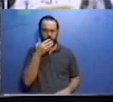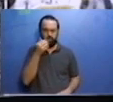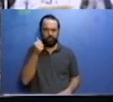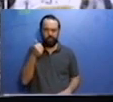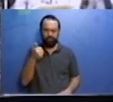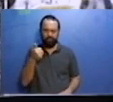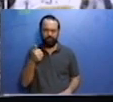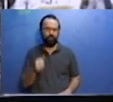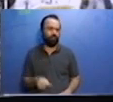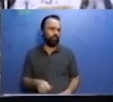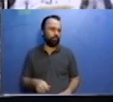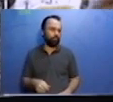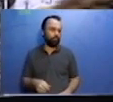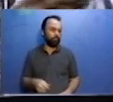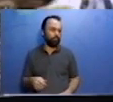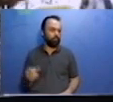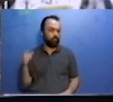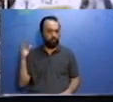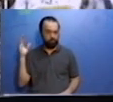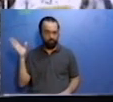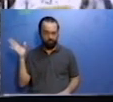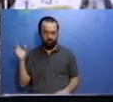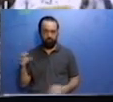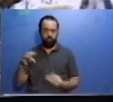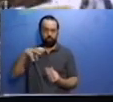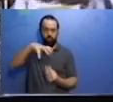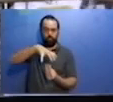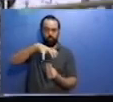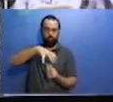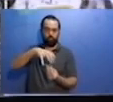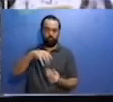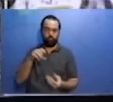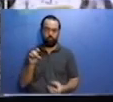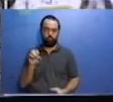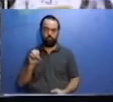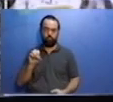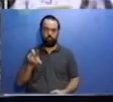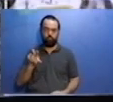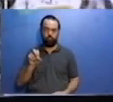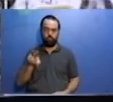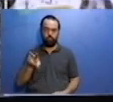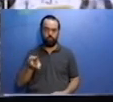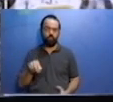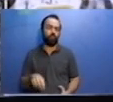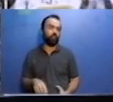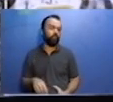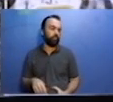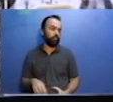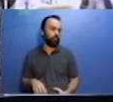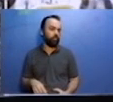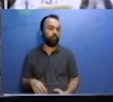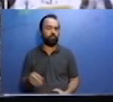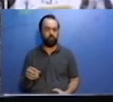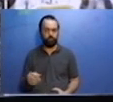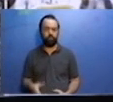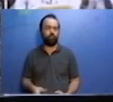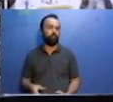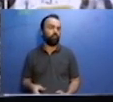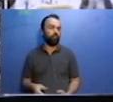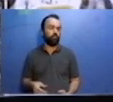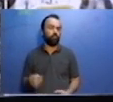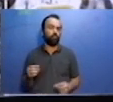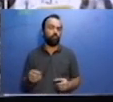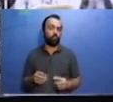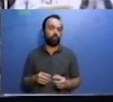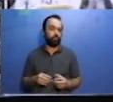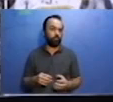queijo. Aqui nós temos um cogumelo tóxico, ele é chamado de Amanita muscaria. Esse